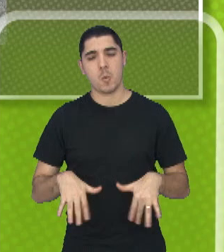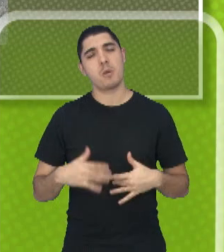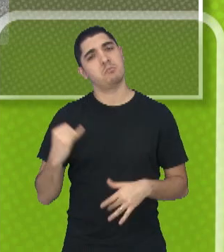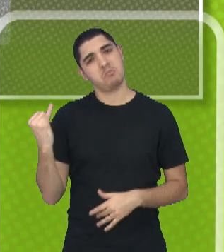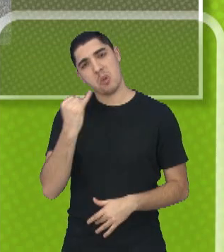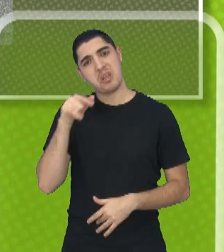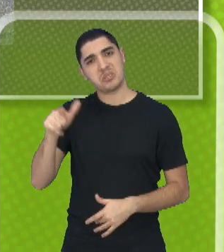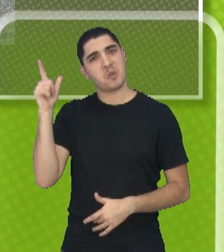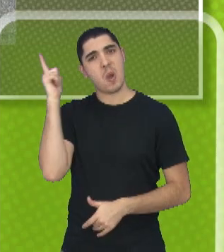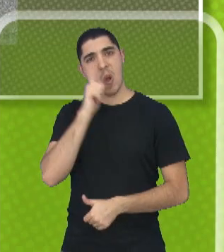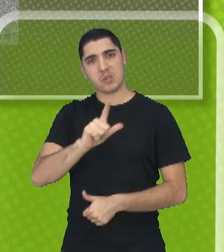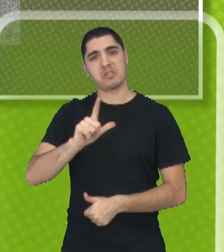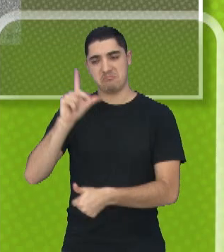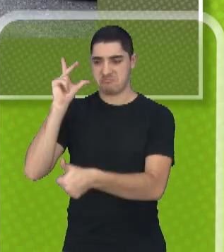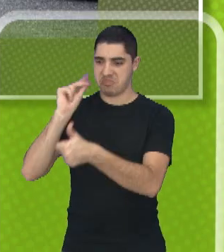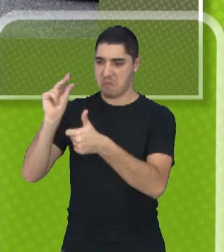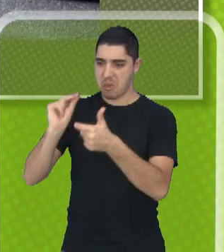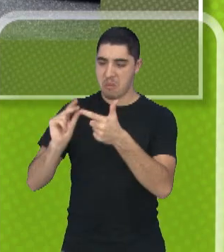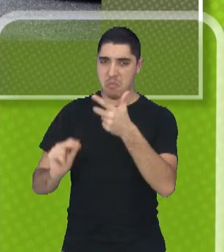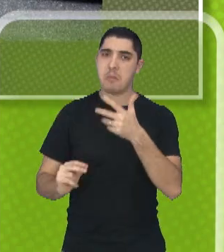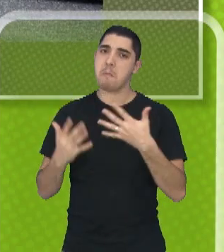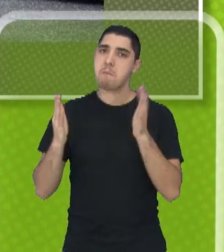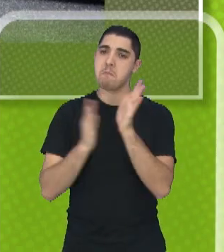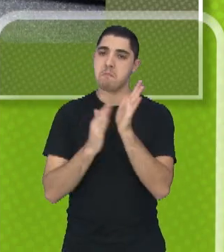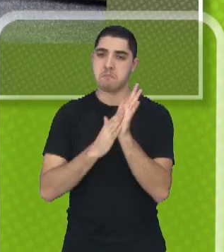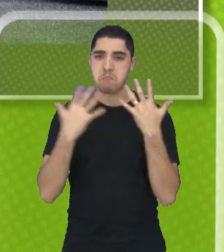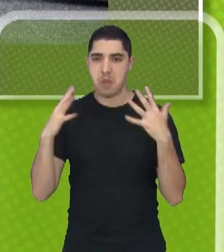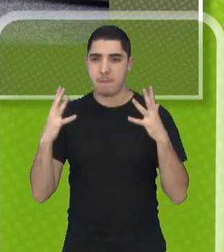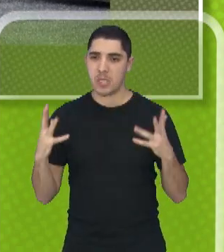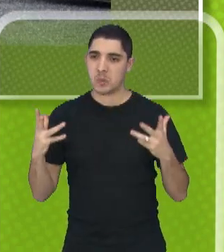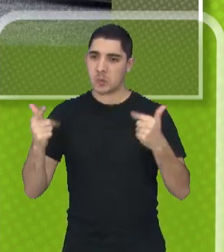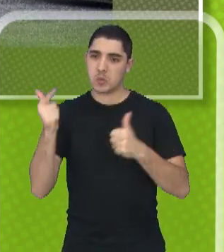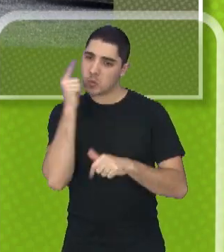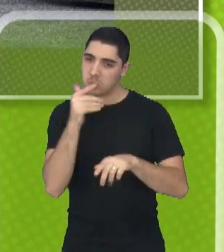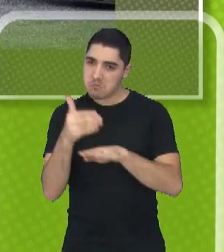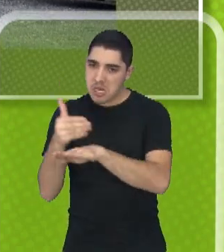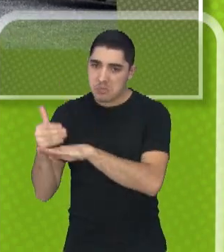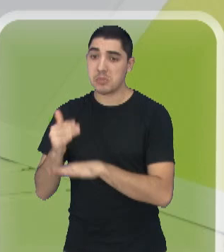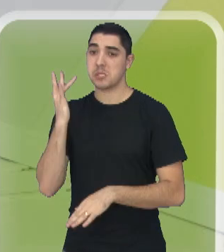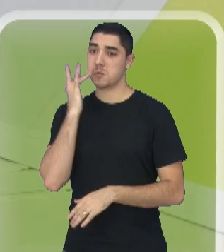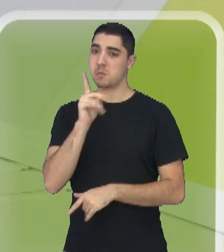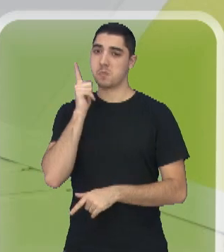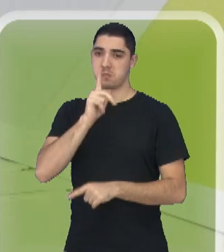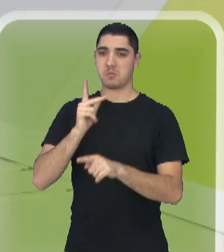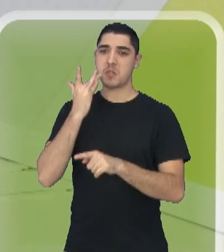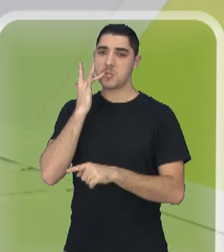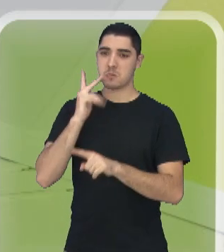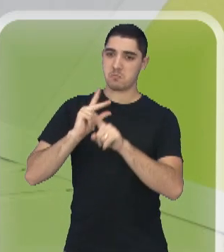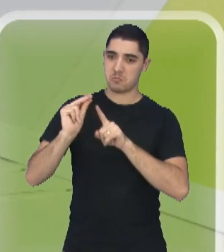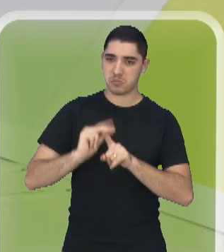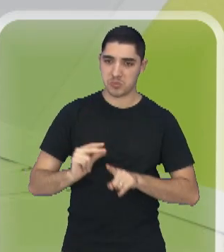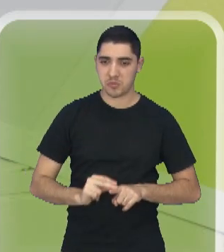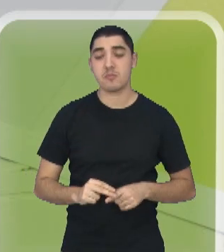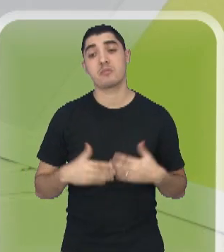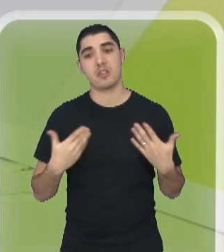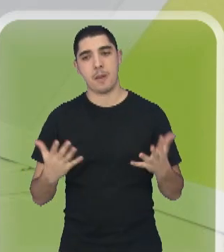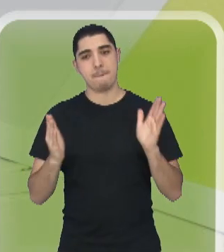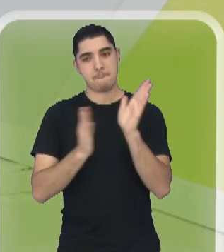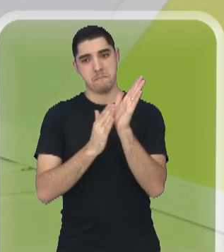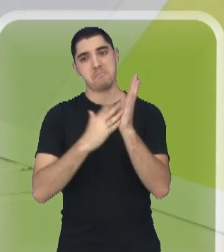sempre com bons resultados para São José dos Campos. Parabéns para todo mundo que participou e conseguiu esses bons resultados. Pois é, parabéns aí para a galera, realmente